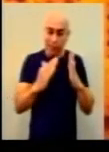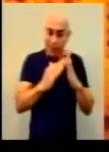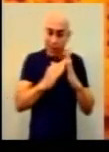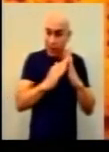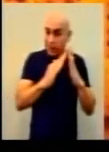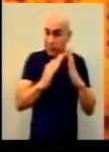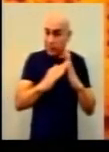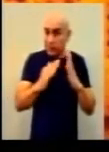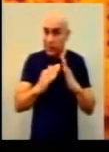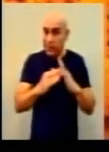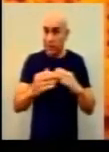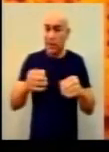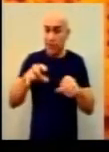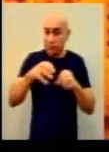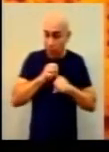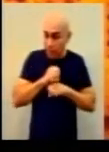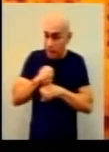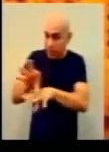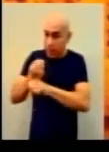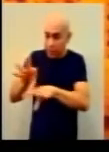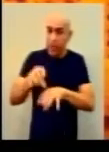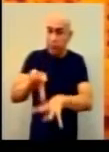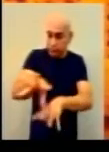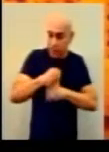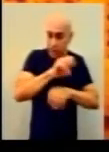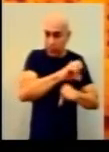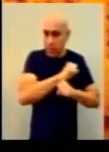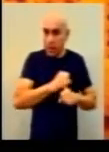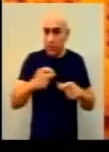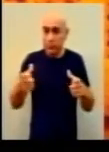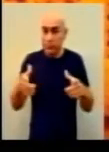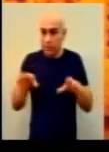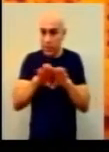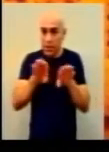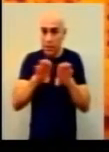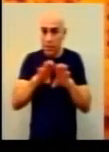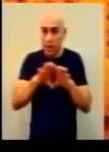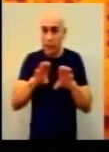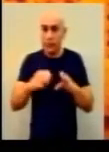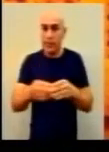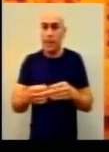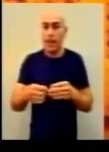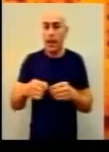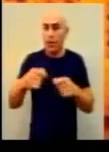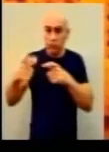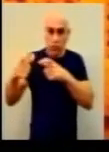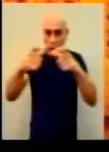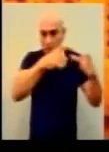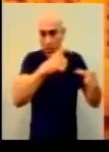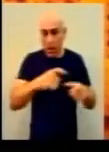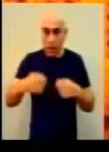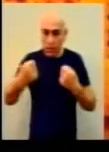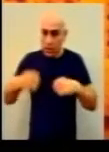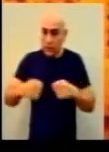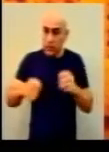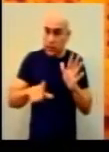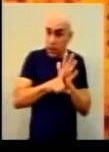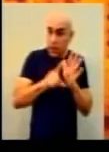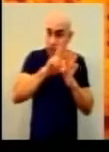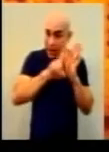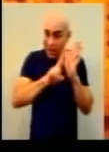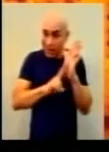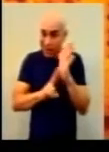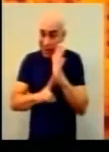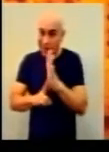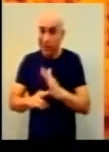serviços também, tanto os comércios como os demais serviços que estão em funcionamento, adotarem todas as medidas e seguirem todas as regras,